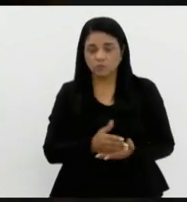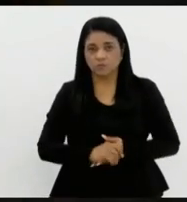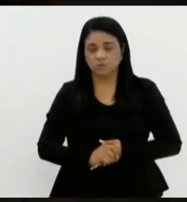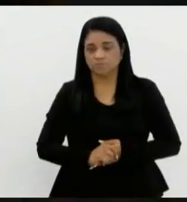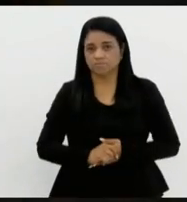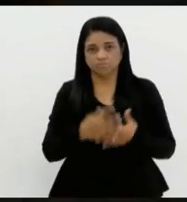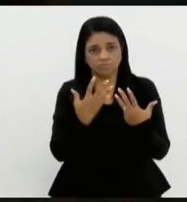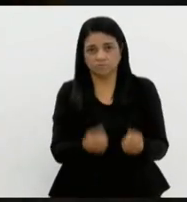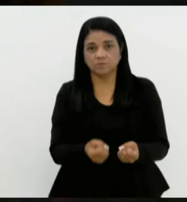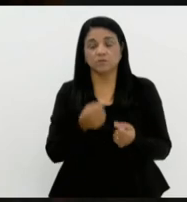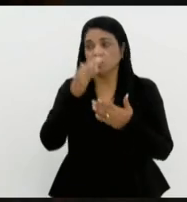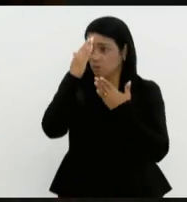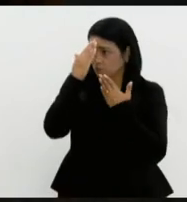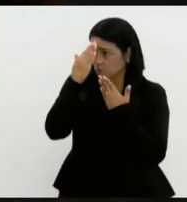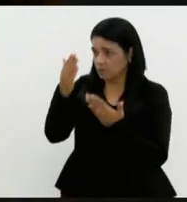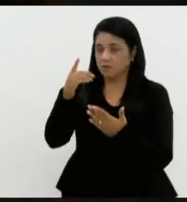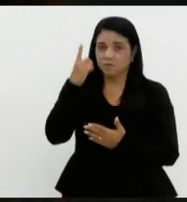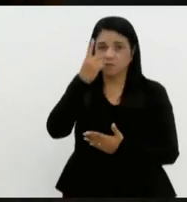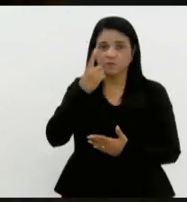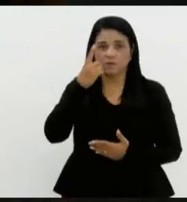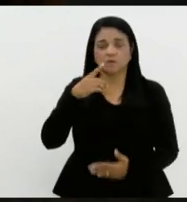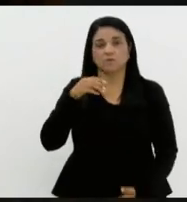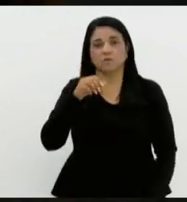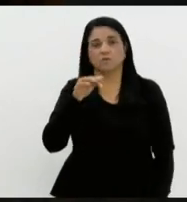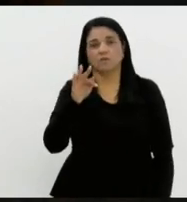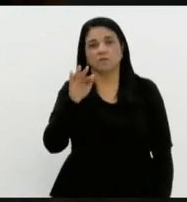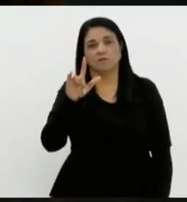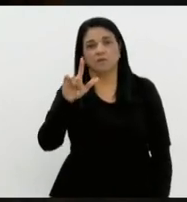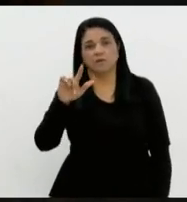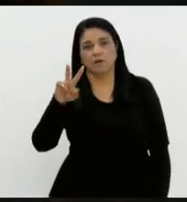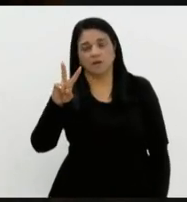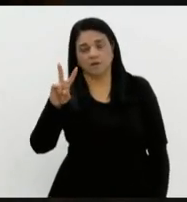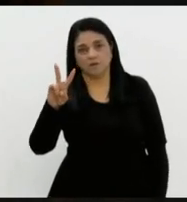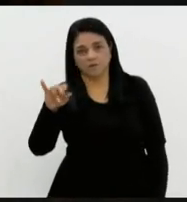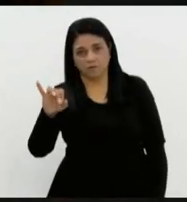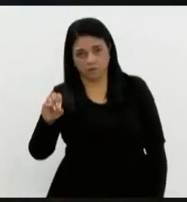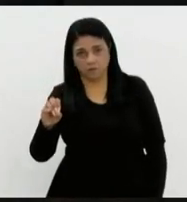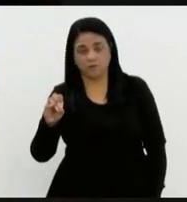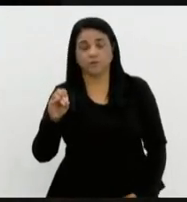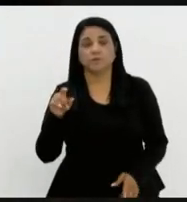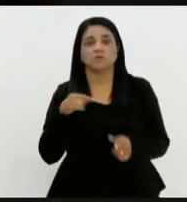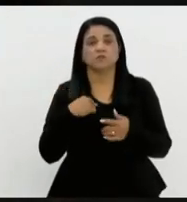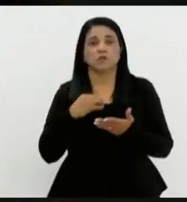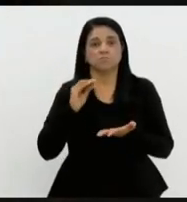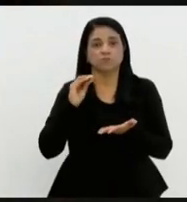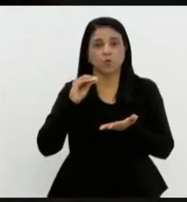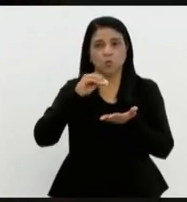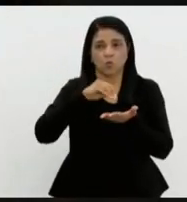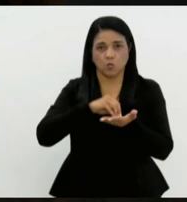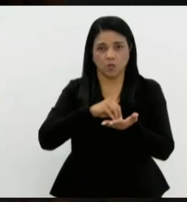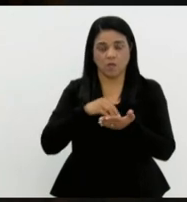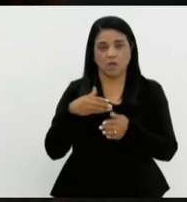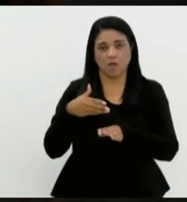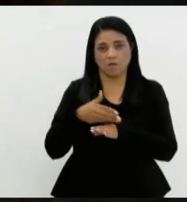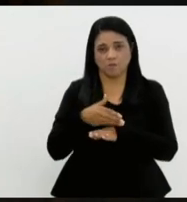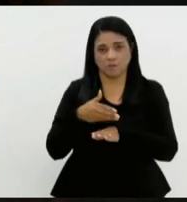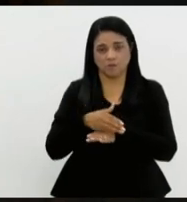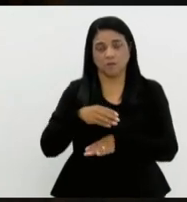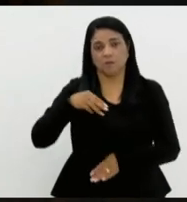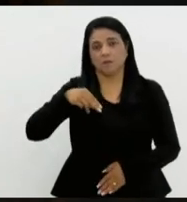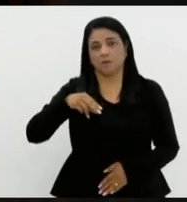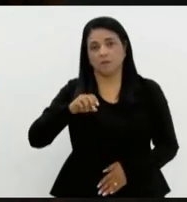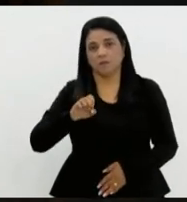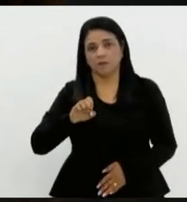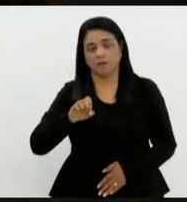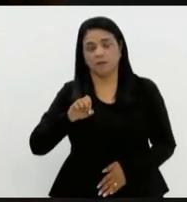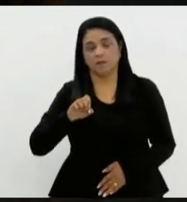Obrigado, deputado Flávio Serafini, pelo seu discurso. Já coloquei aqui a presença do nosso amigo Neilton,